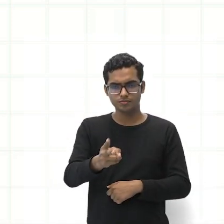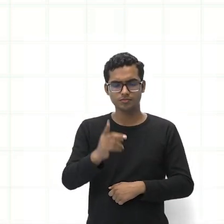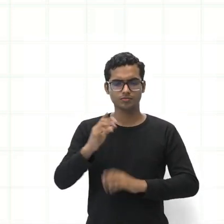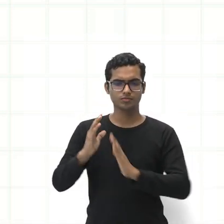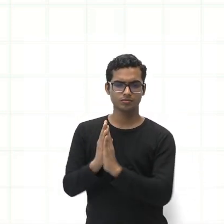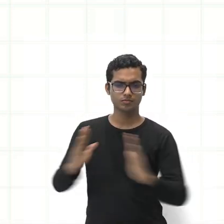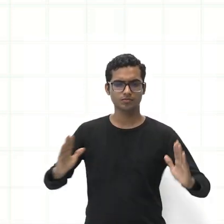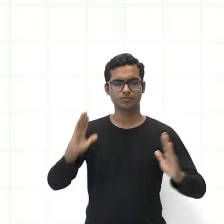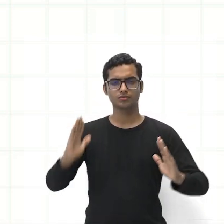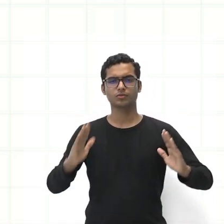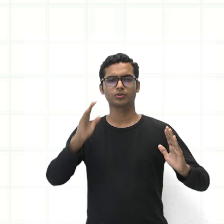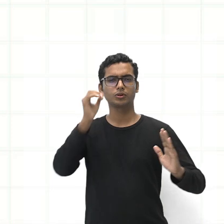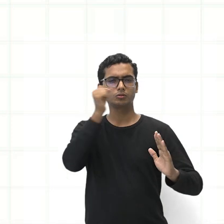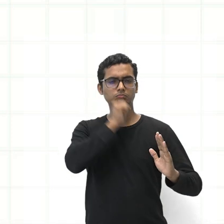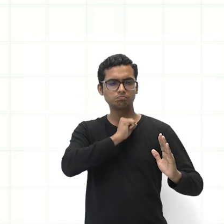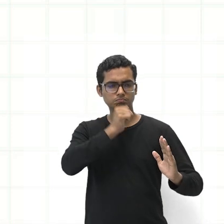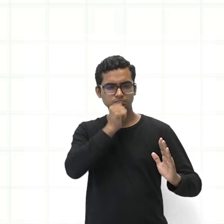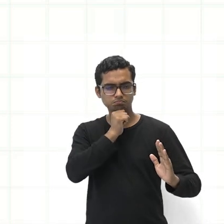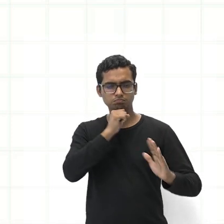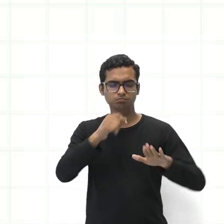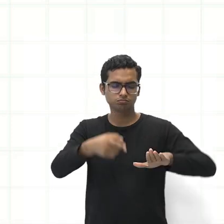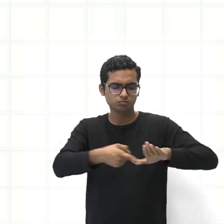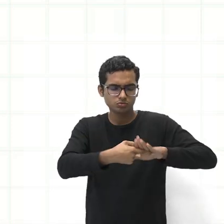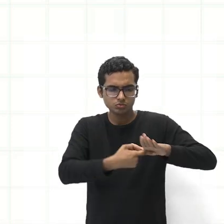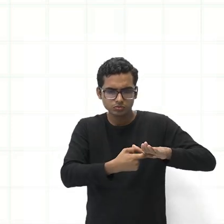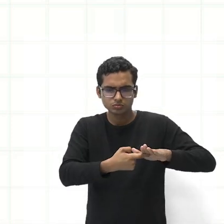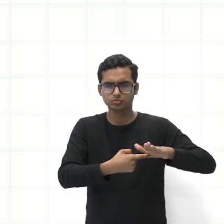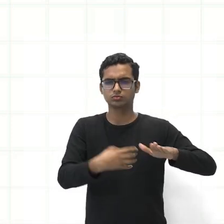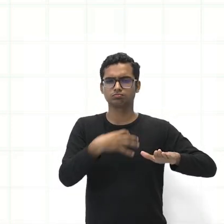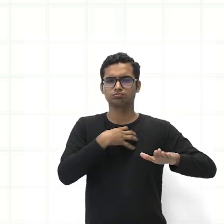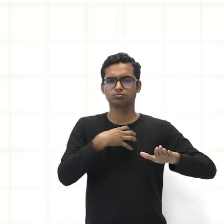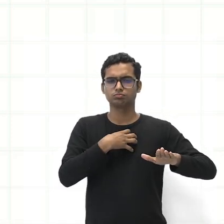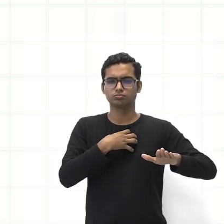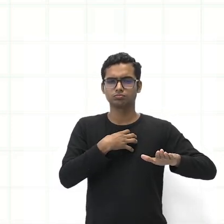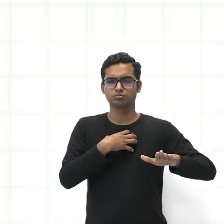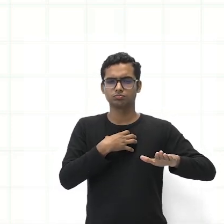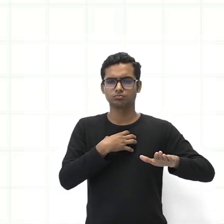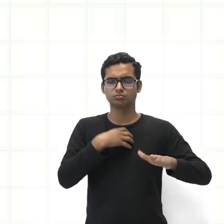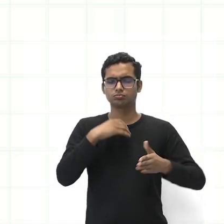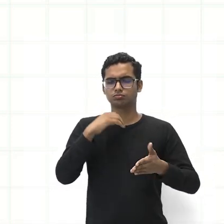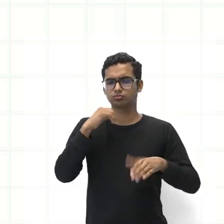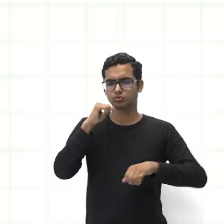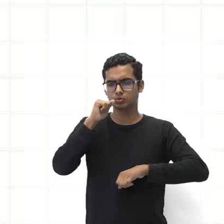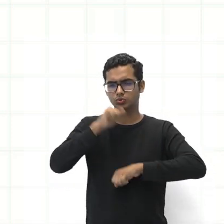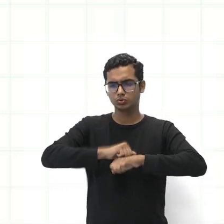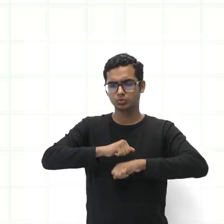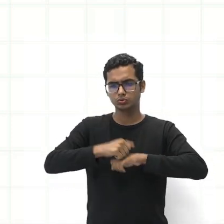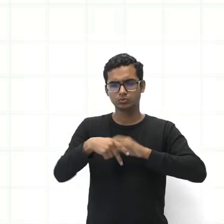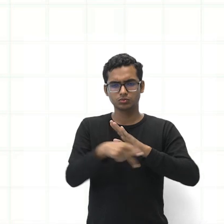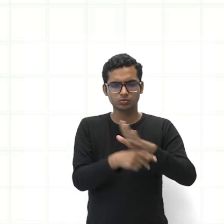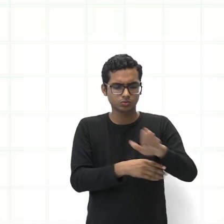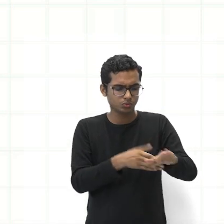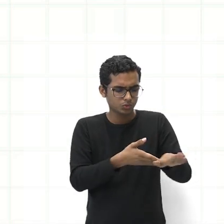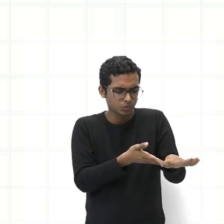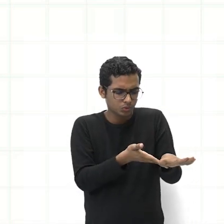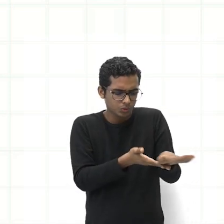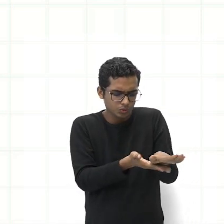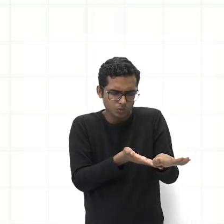ao envelhecer, o pé começa a ter alguns problemas de calcificação aqui no porão,